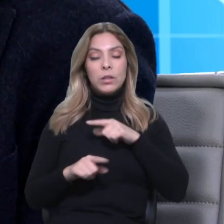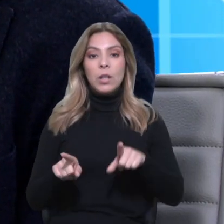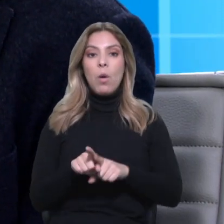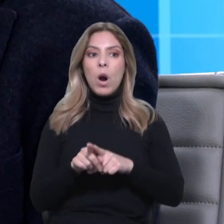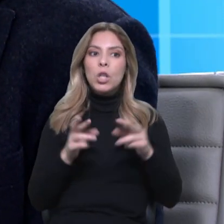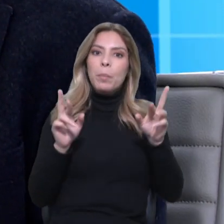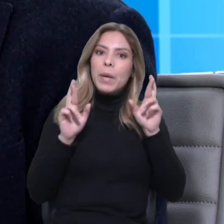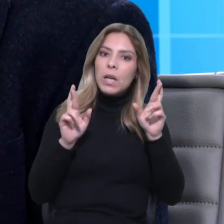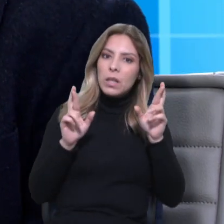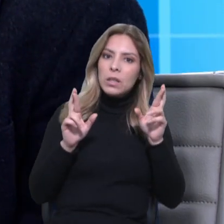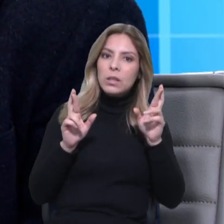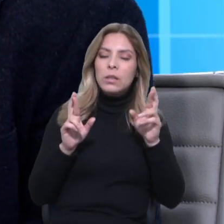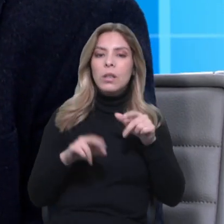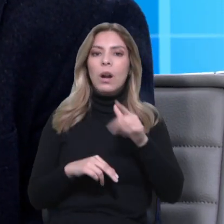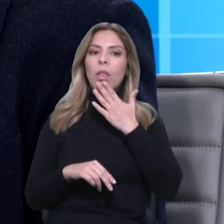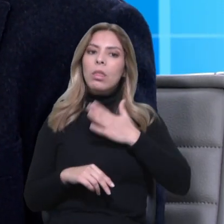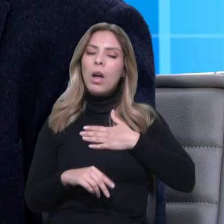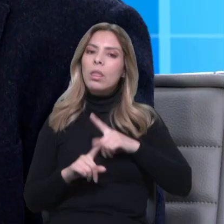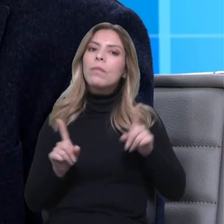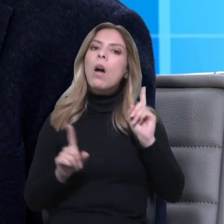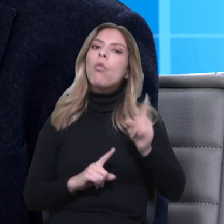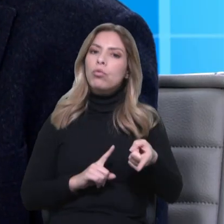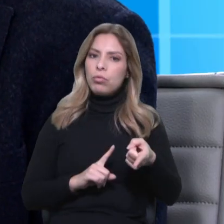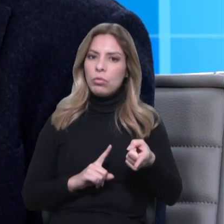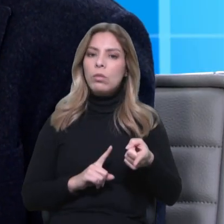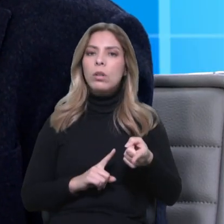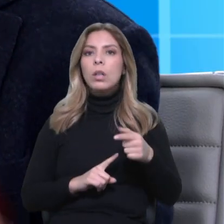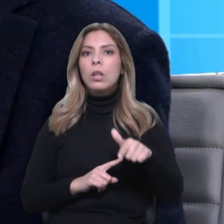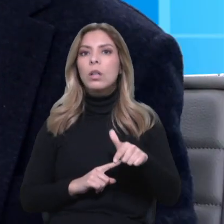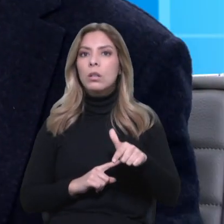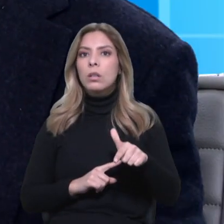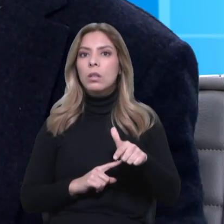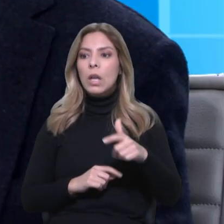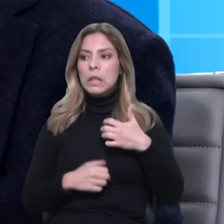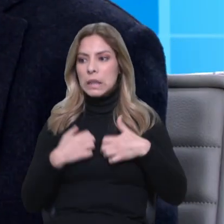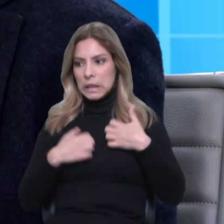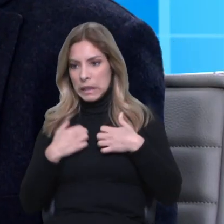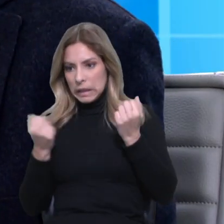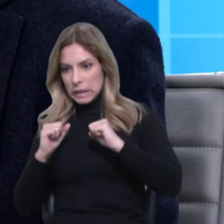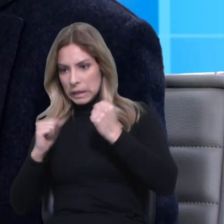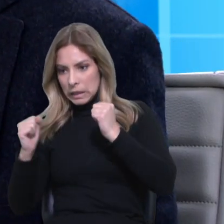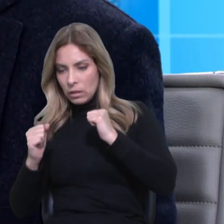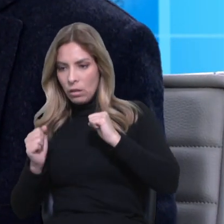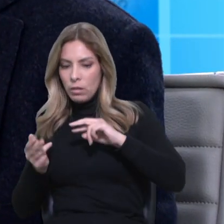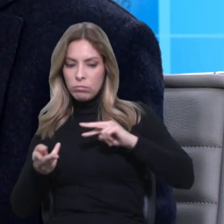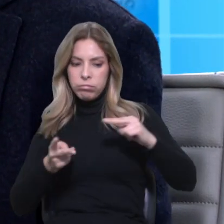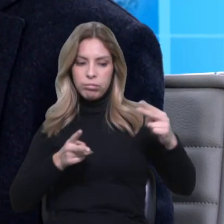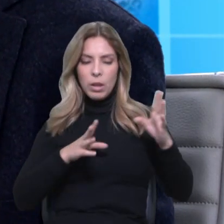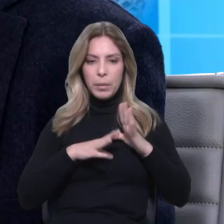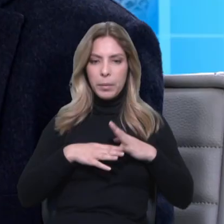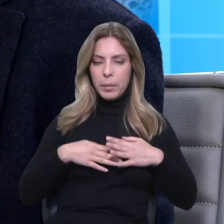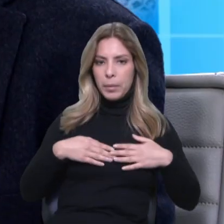diferença faz. Basicamente, eu diria que a grande diferença é transformar o desespero em esperança. Não é? Basicamente é